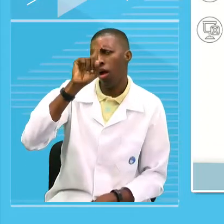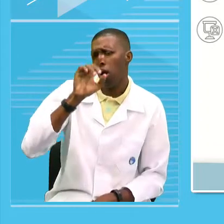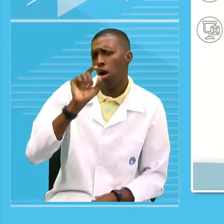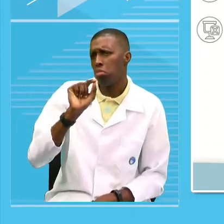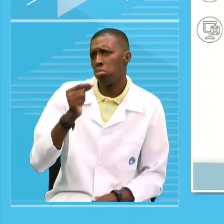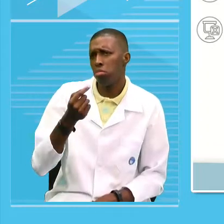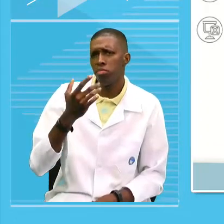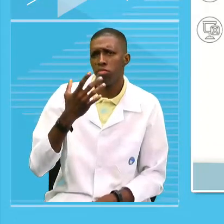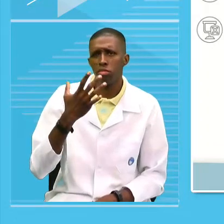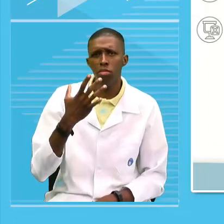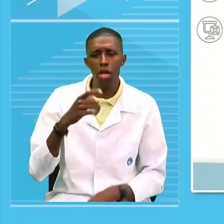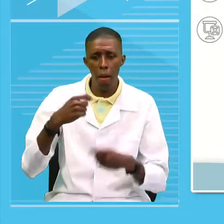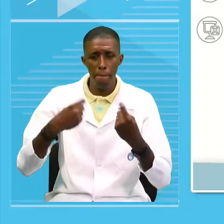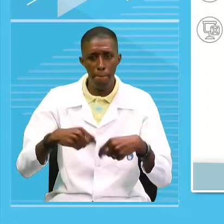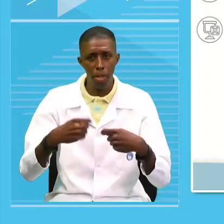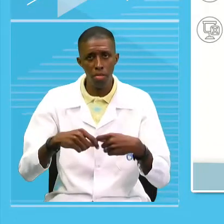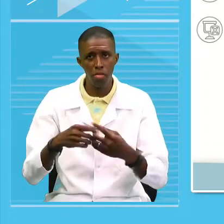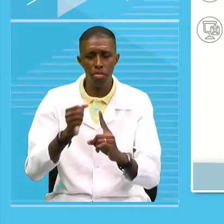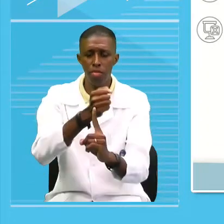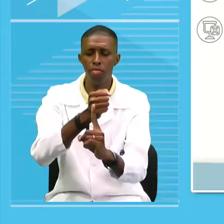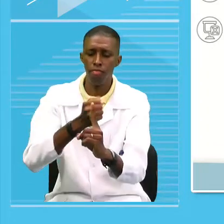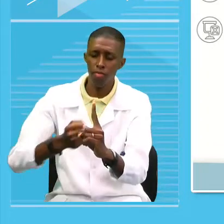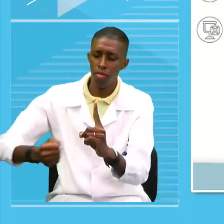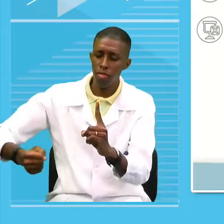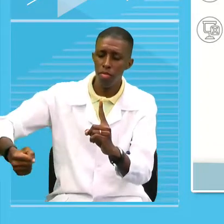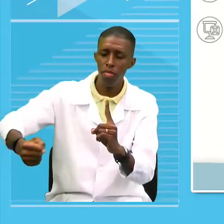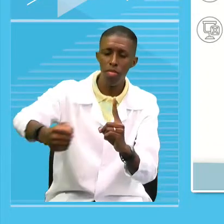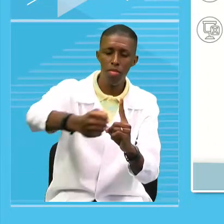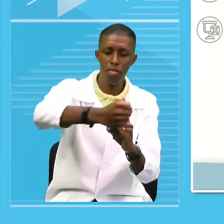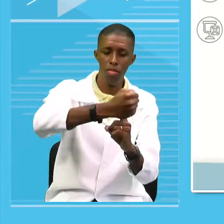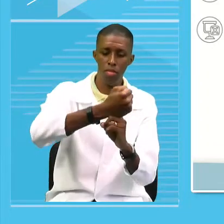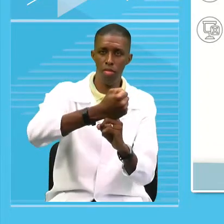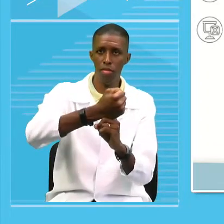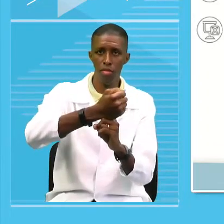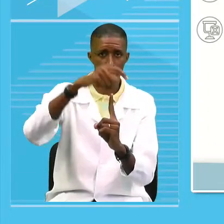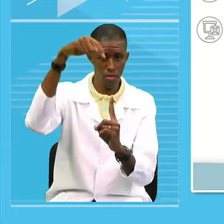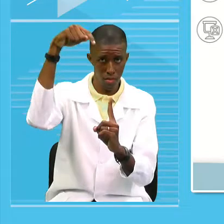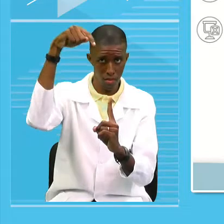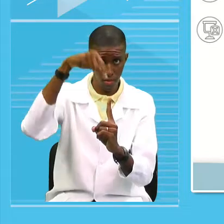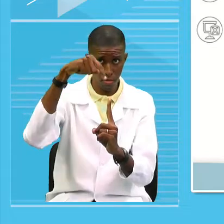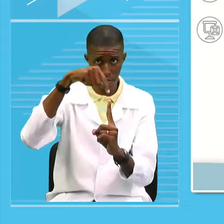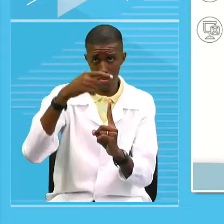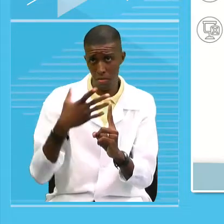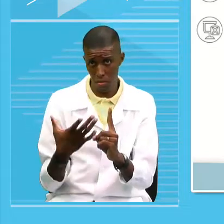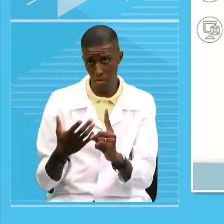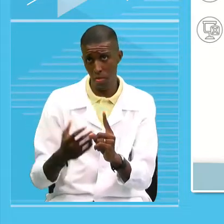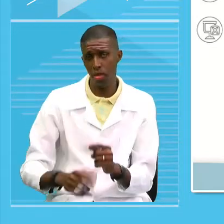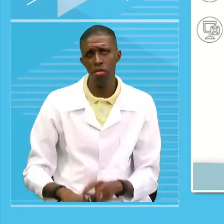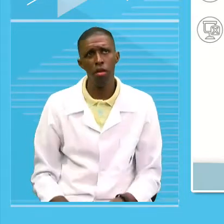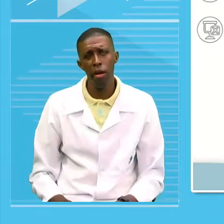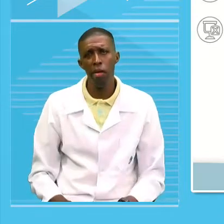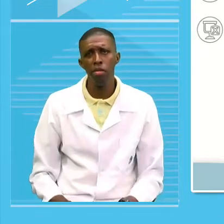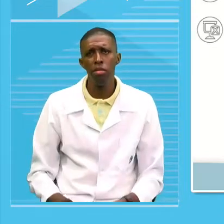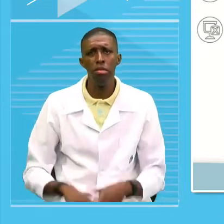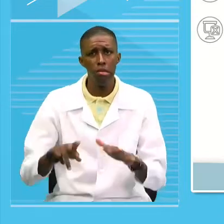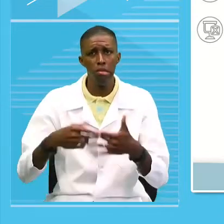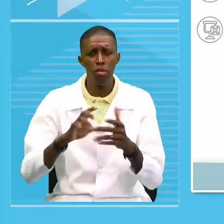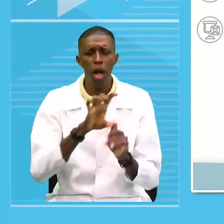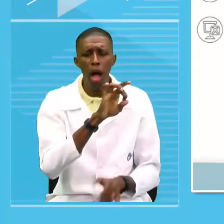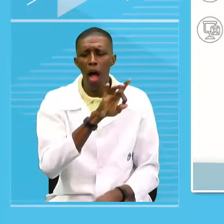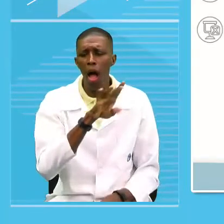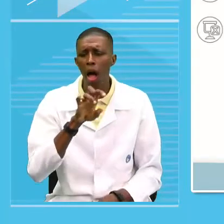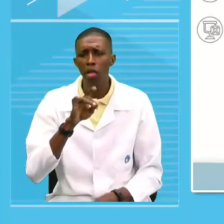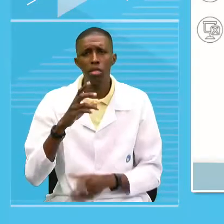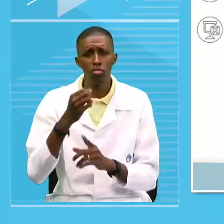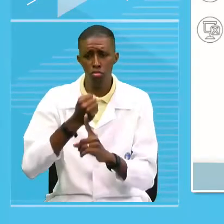dentro de uma sociedade de um coletivo você Adriano nasceu na América do Sul no Brasil na